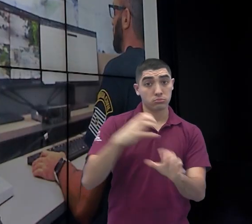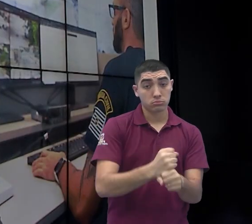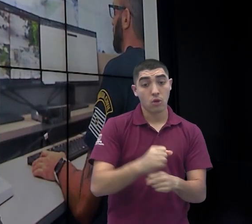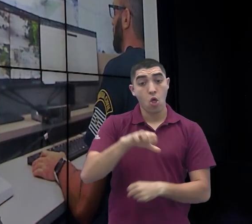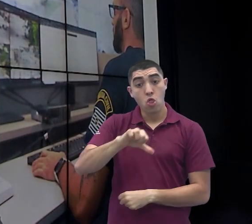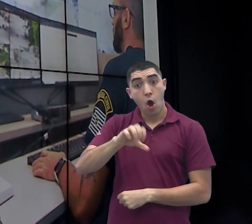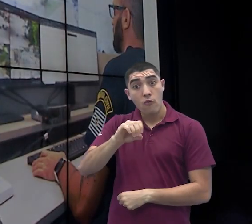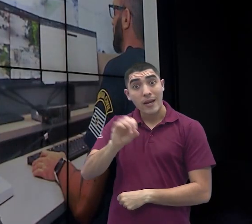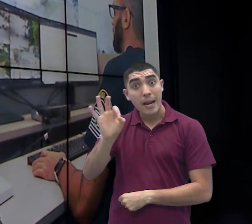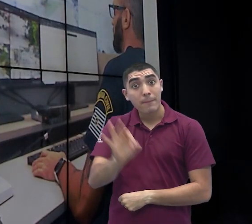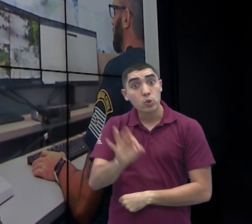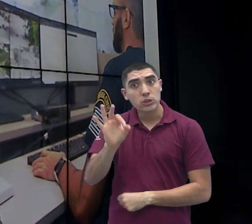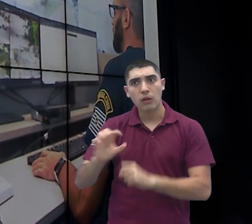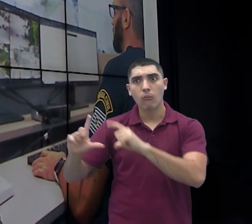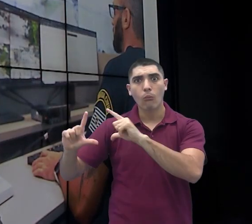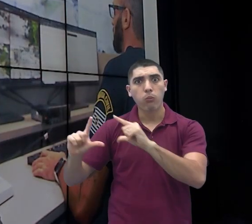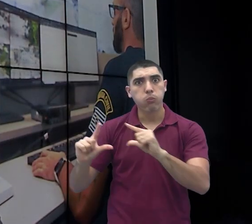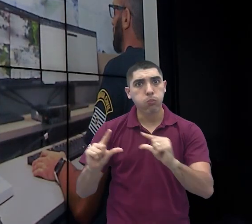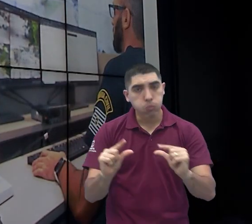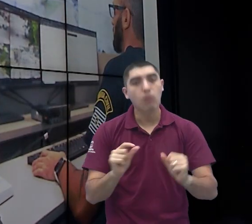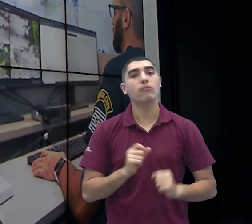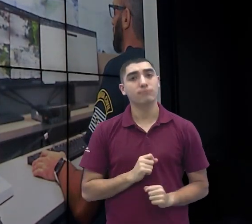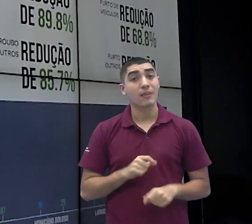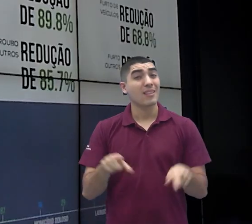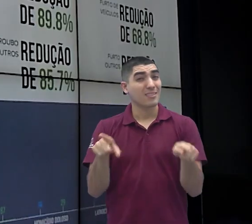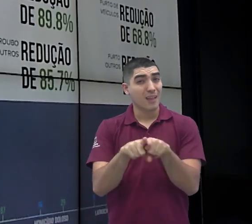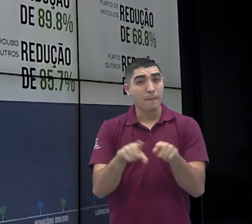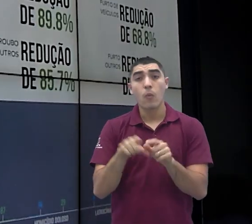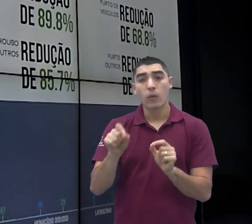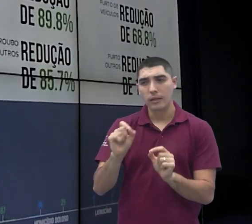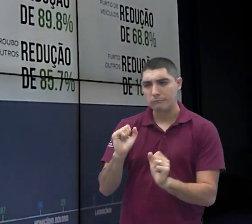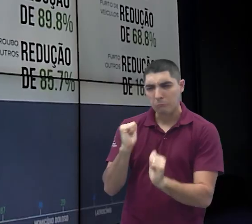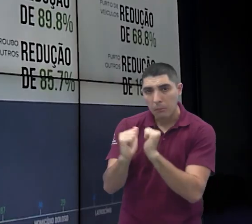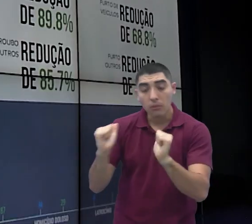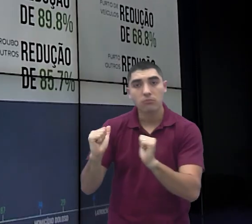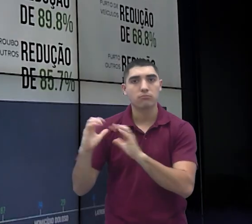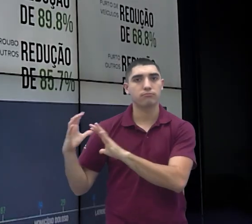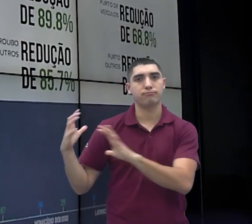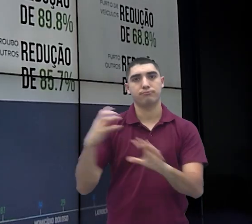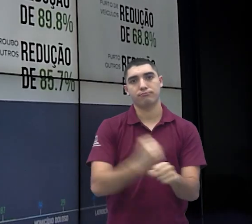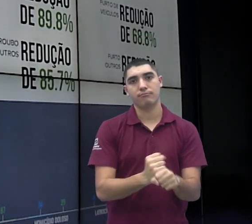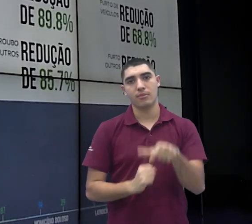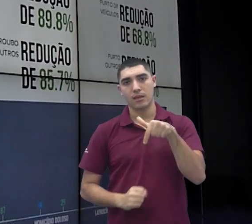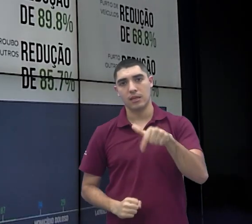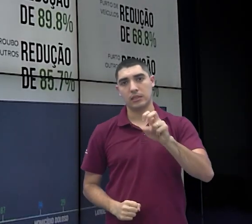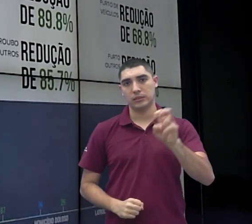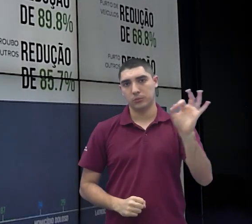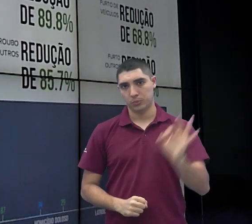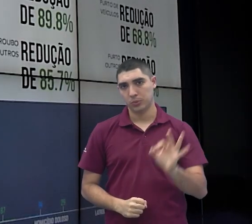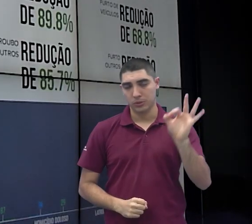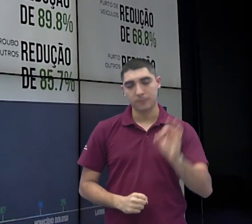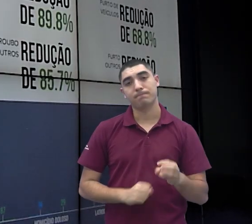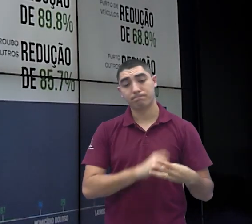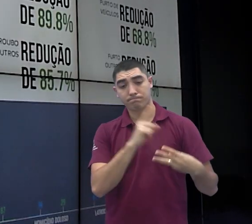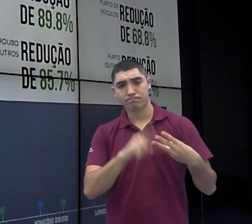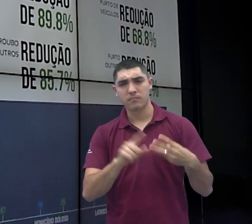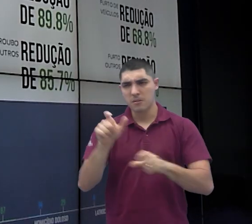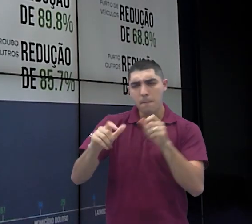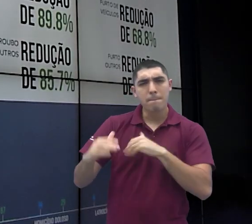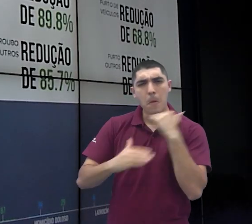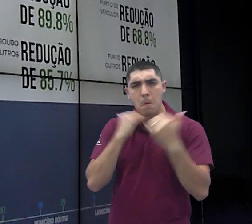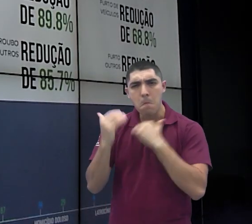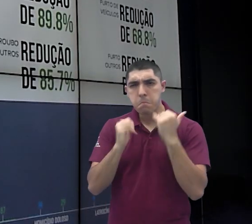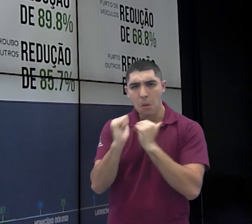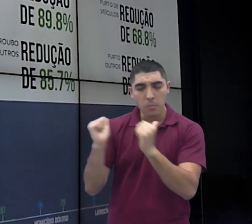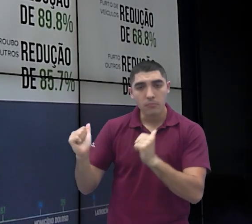veículos caiu quase 90% no período. Os casos de latrocínio tiveram queda de 75% e